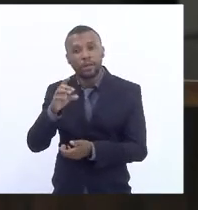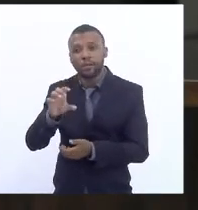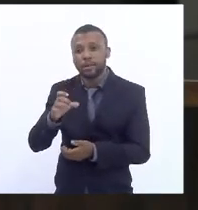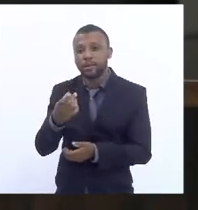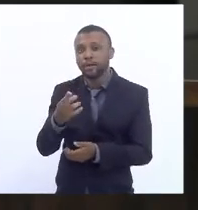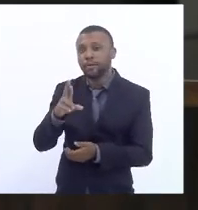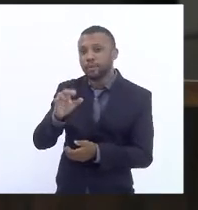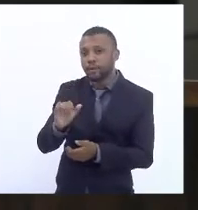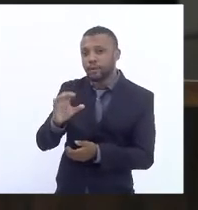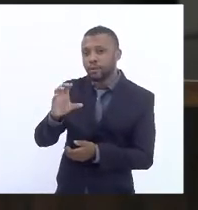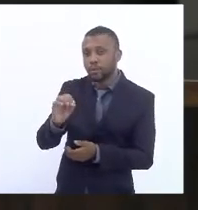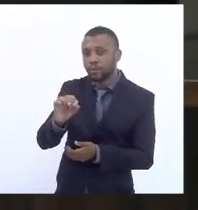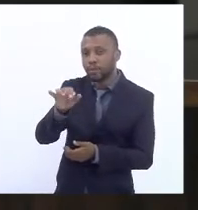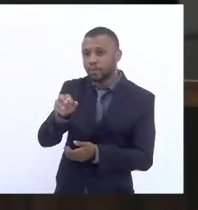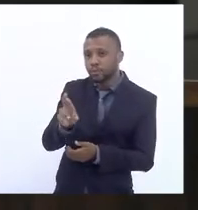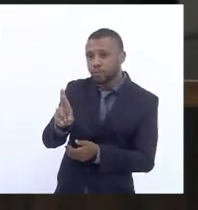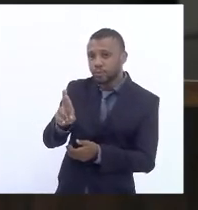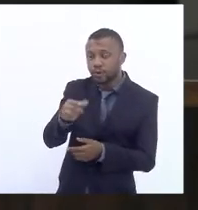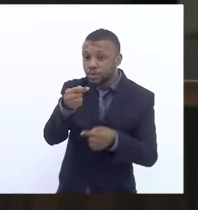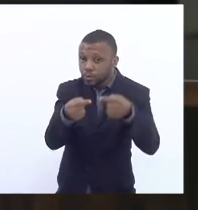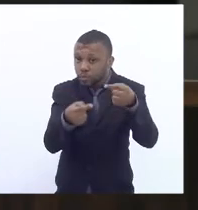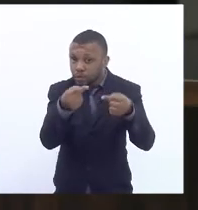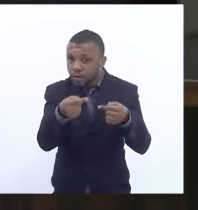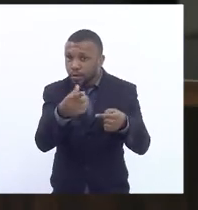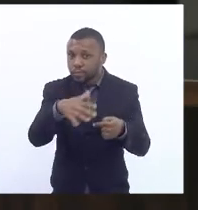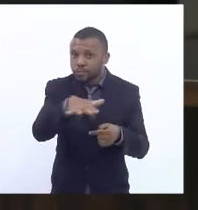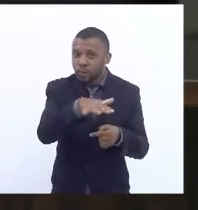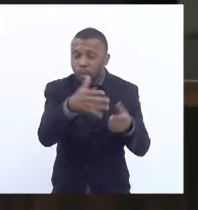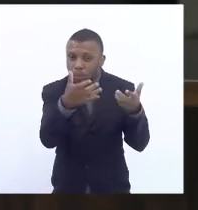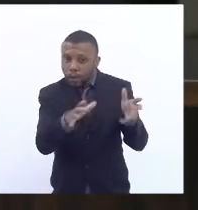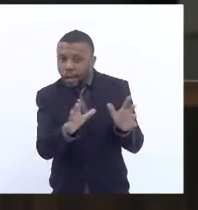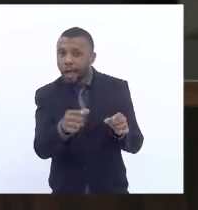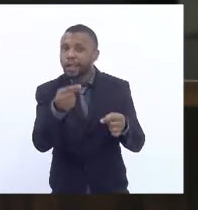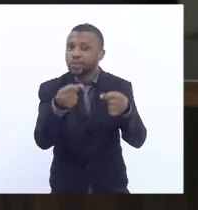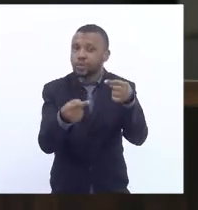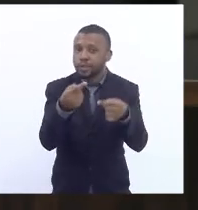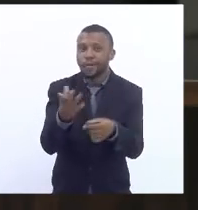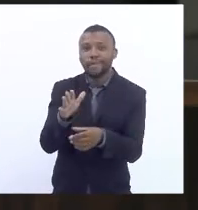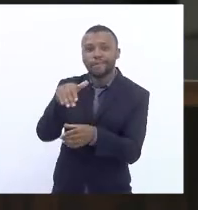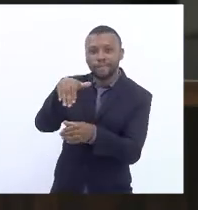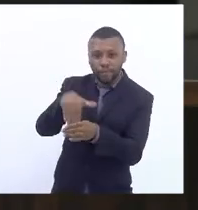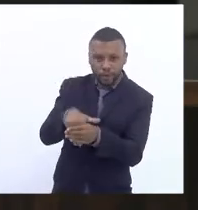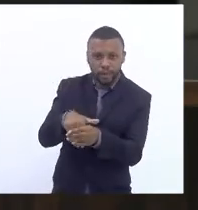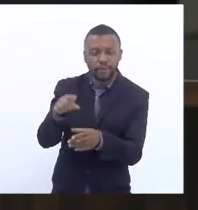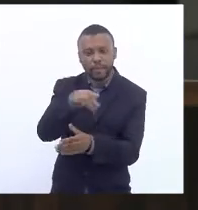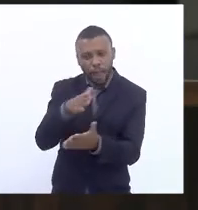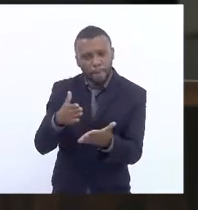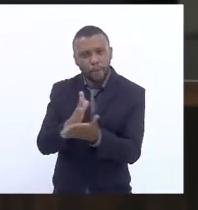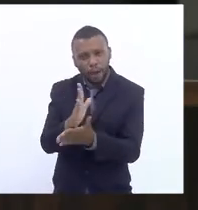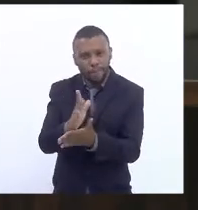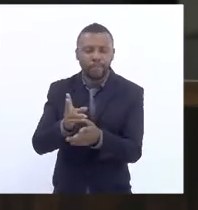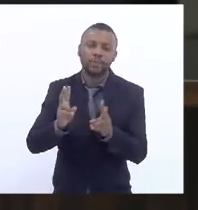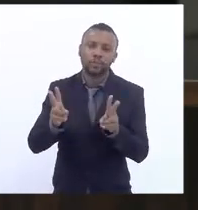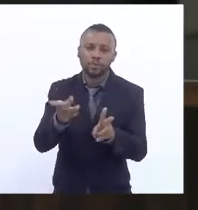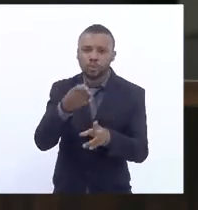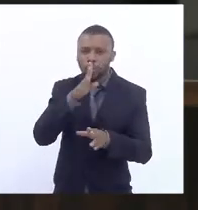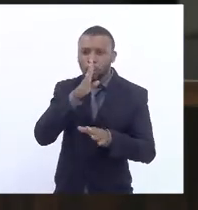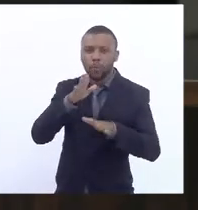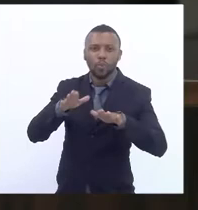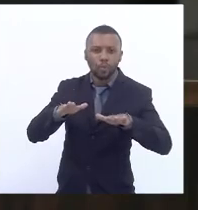Em discussão. Não havendo quem queira discutir, será a discussão em votação. Senhores que aprovam, permaneçam como estão.